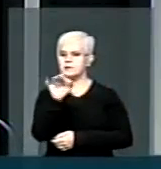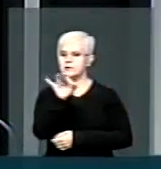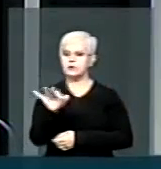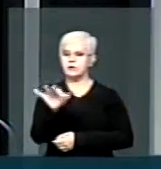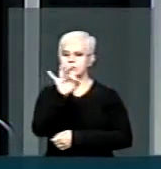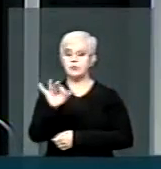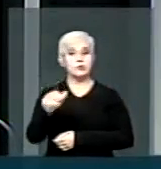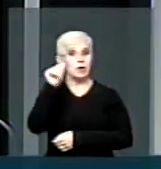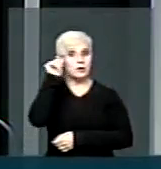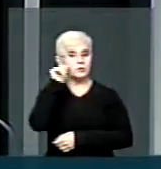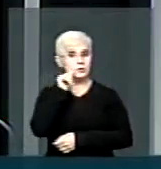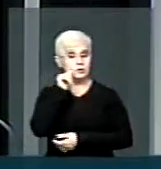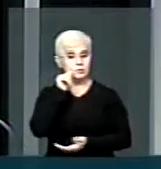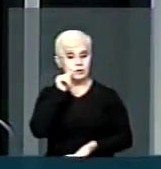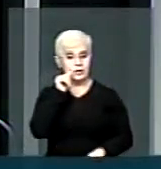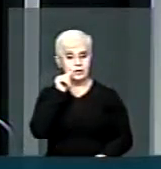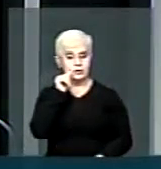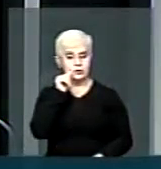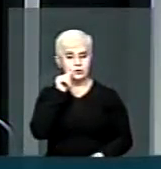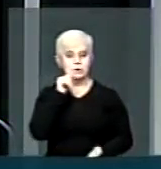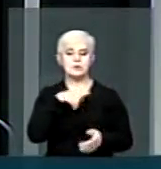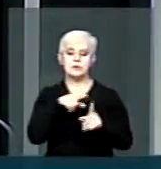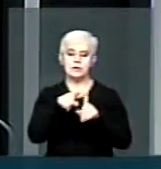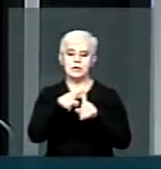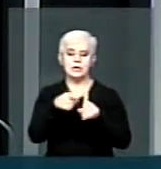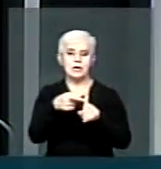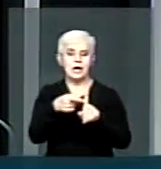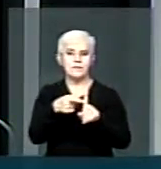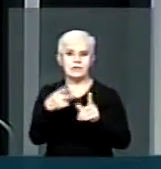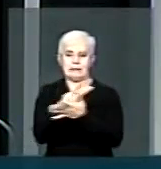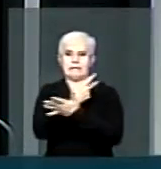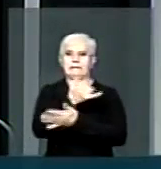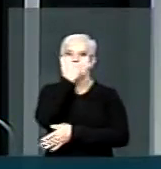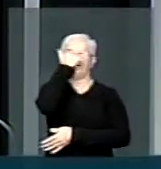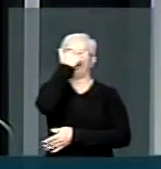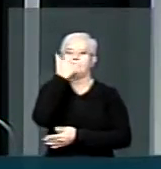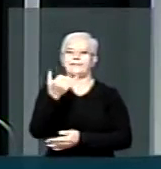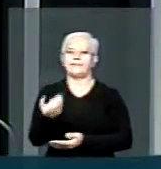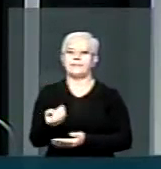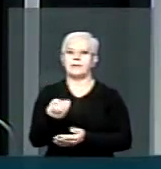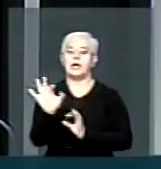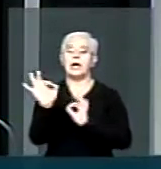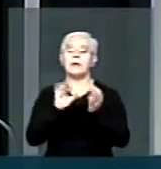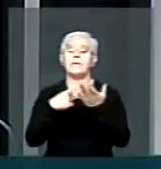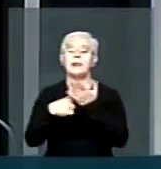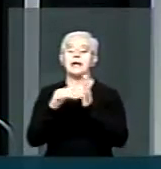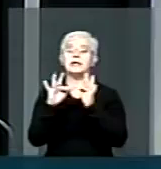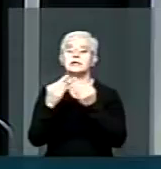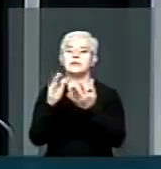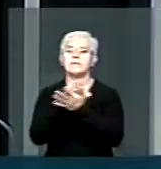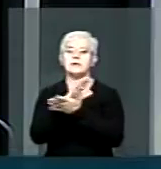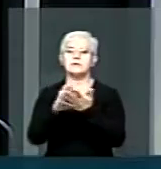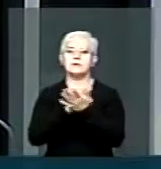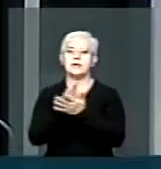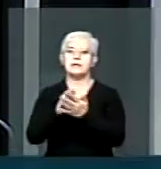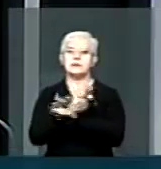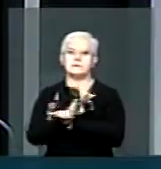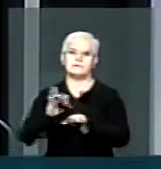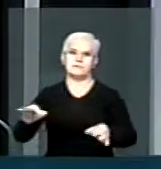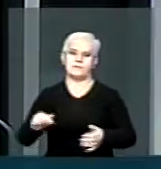46% das mulheres engravidam acidentalmente, ou seja, sem planejarem esta